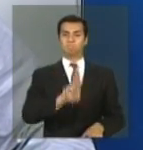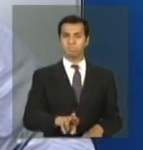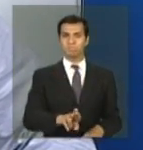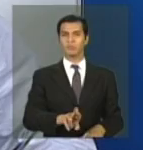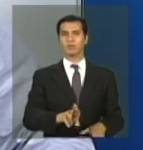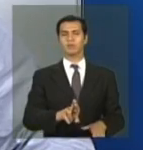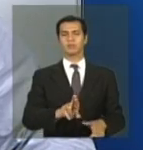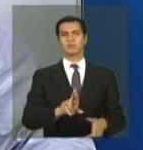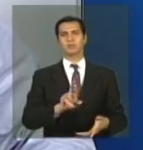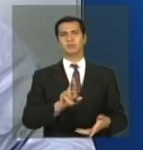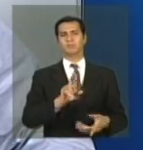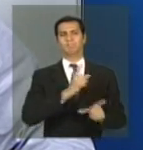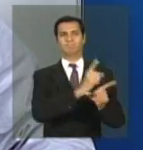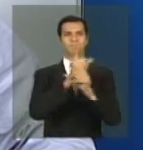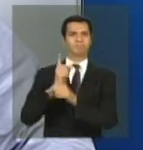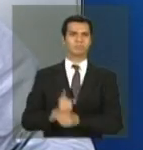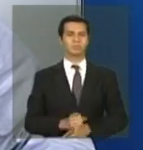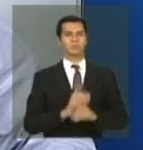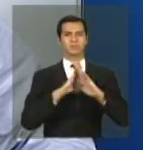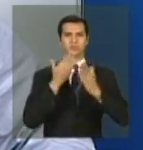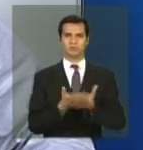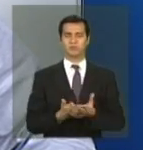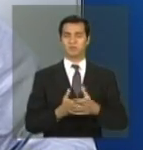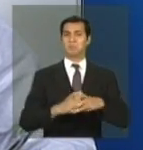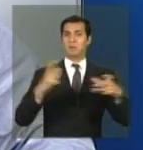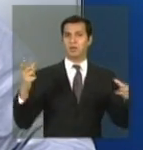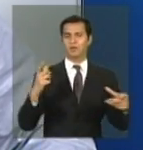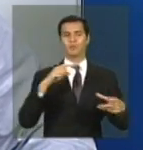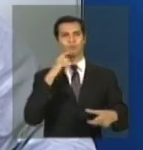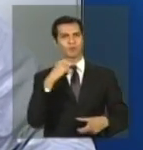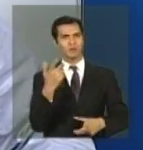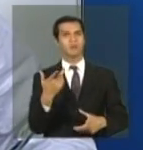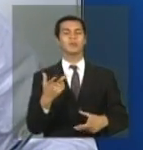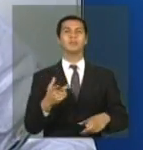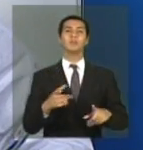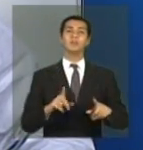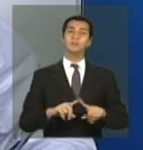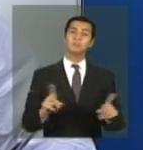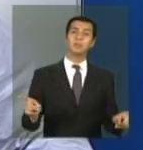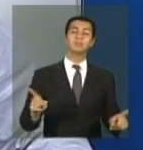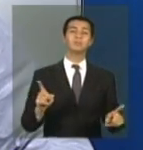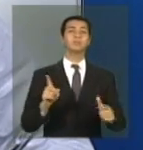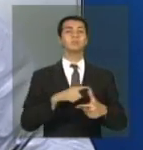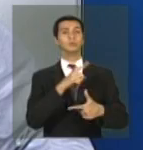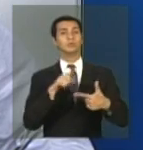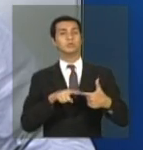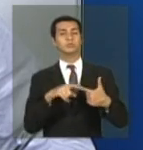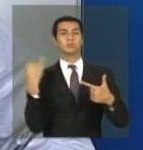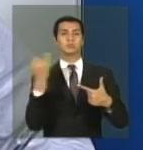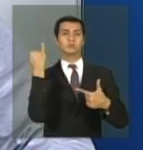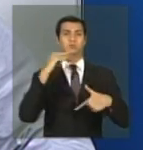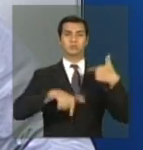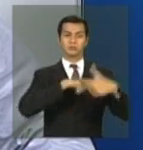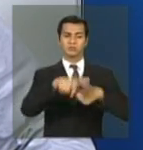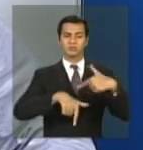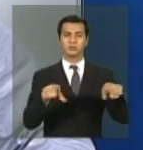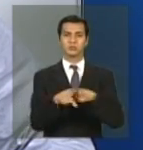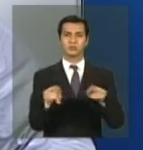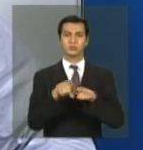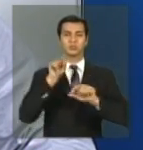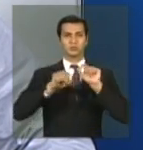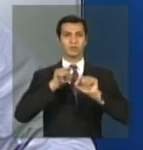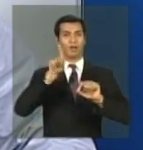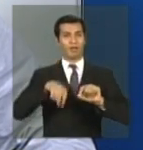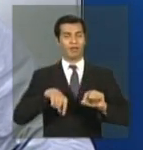de identificação das escolas para uma parte desses não localizados. Mas outra parte do trabalho é feito pelo próprio